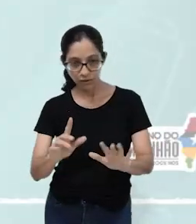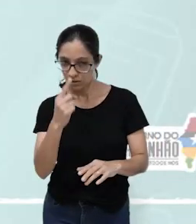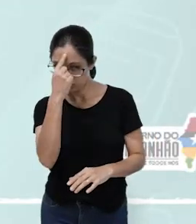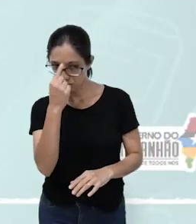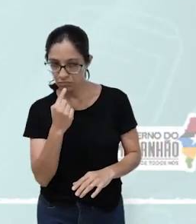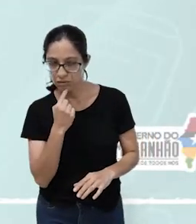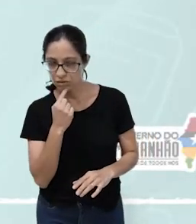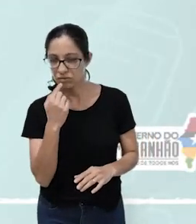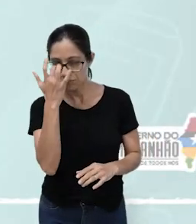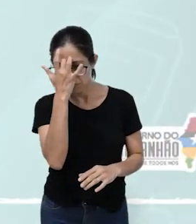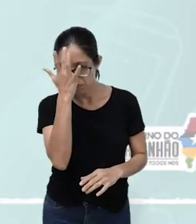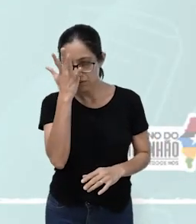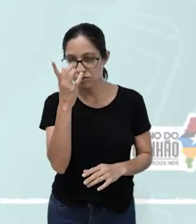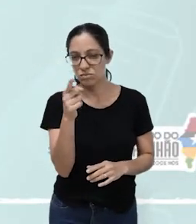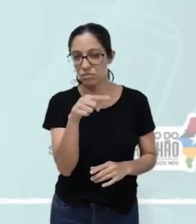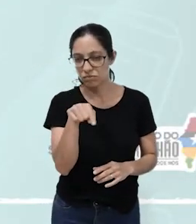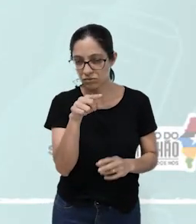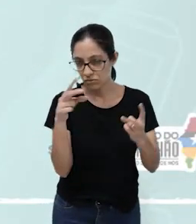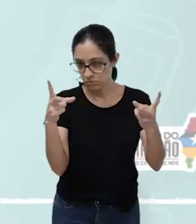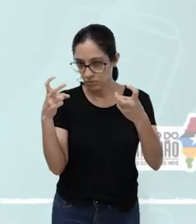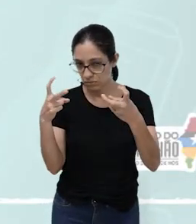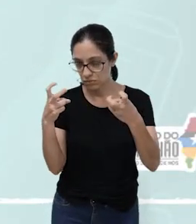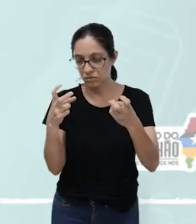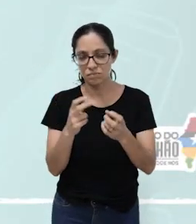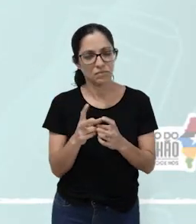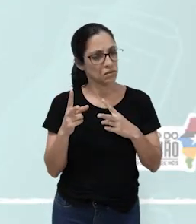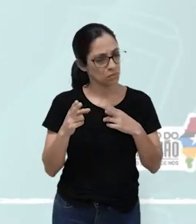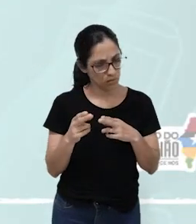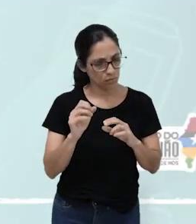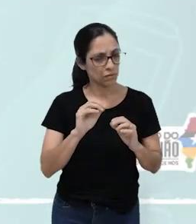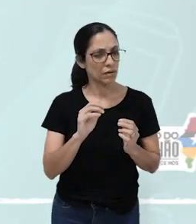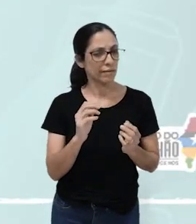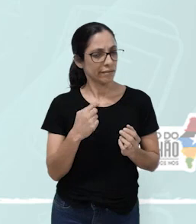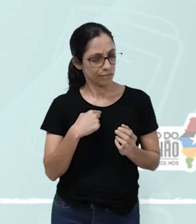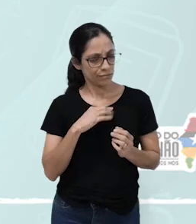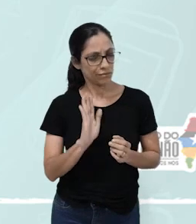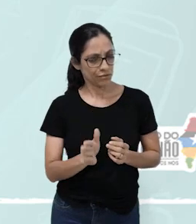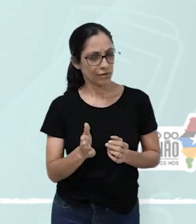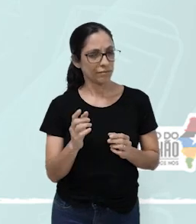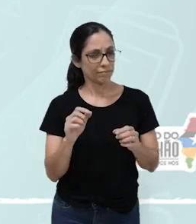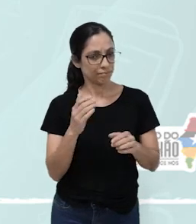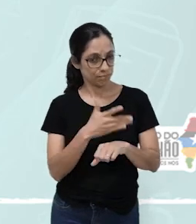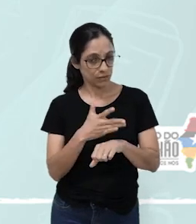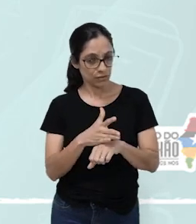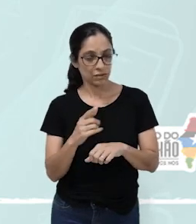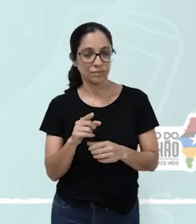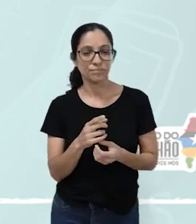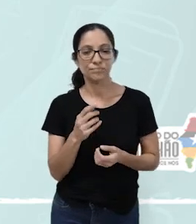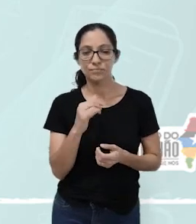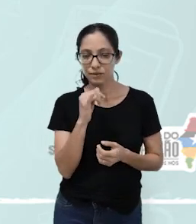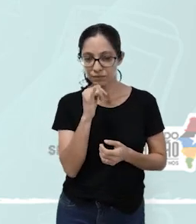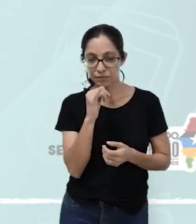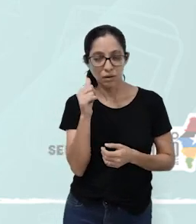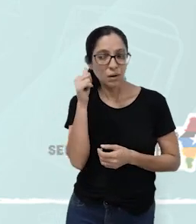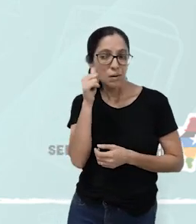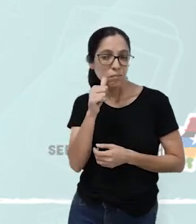imagem para ficar mais fácil, inclusive do mesmo exercício que eu estou mostrando para vocês. Tá aqui a senhorita aqui